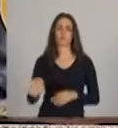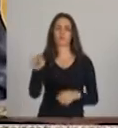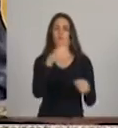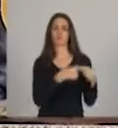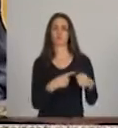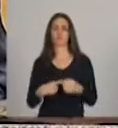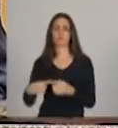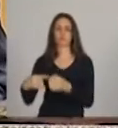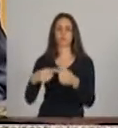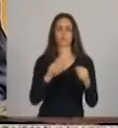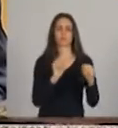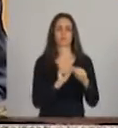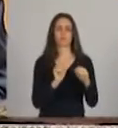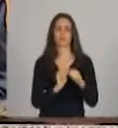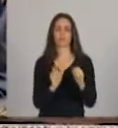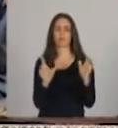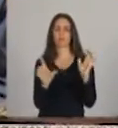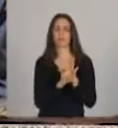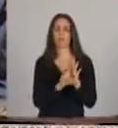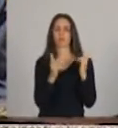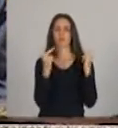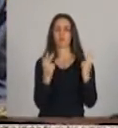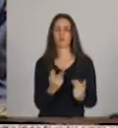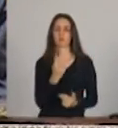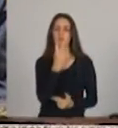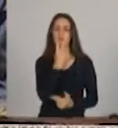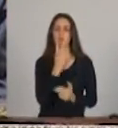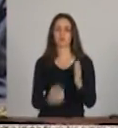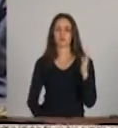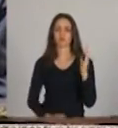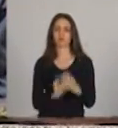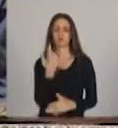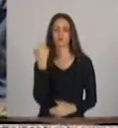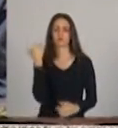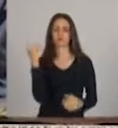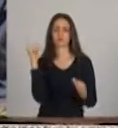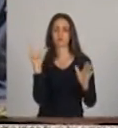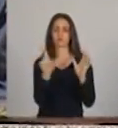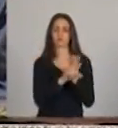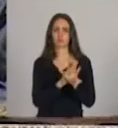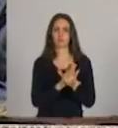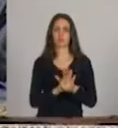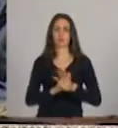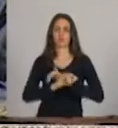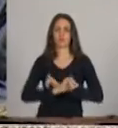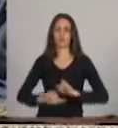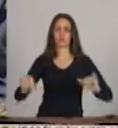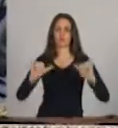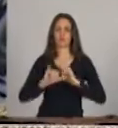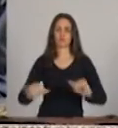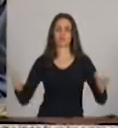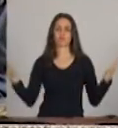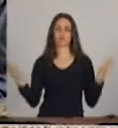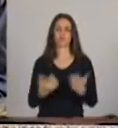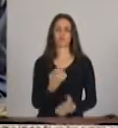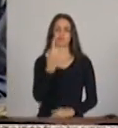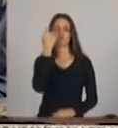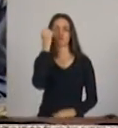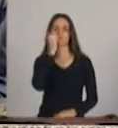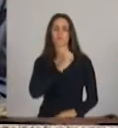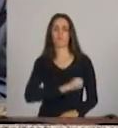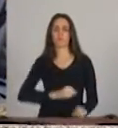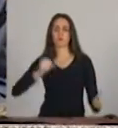municípios também fazer essa lei, igual a Vitória acabou de fazer. Nos jornais de hoje temos notícia de mais um